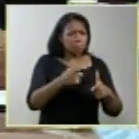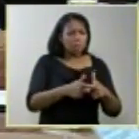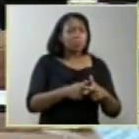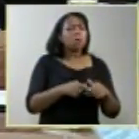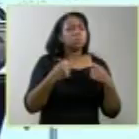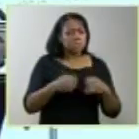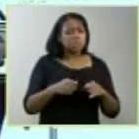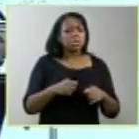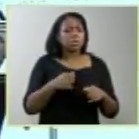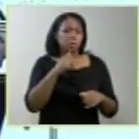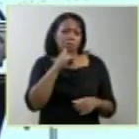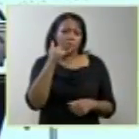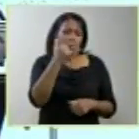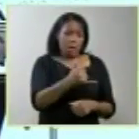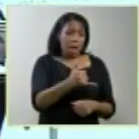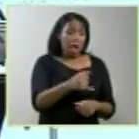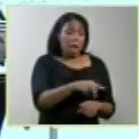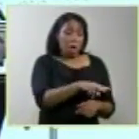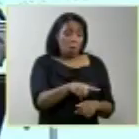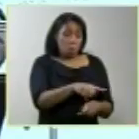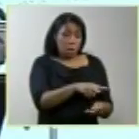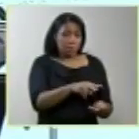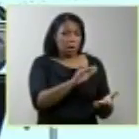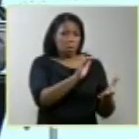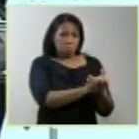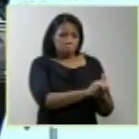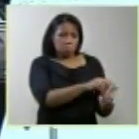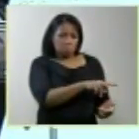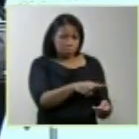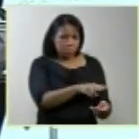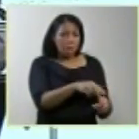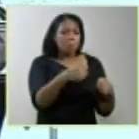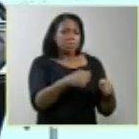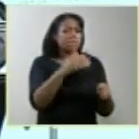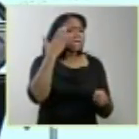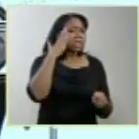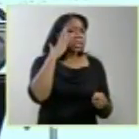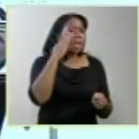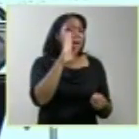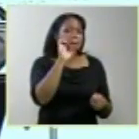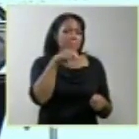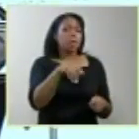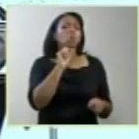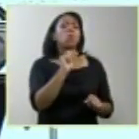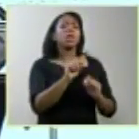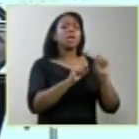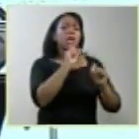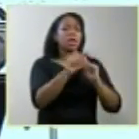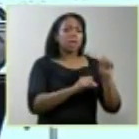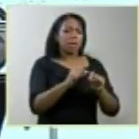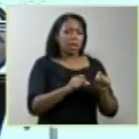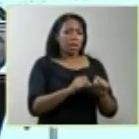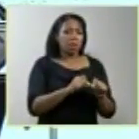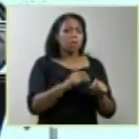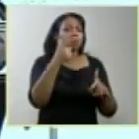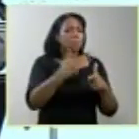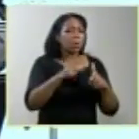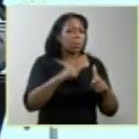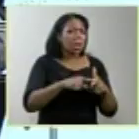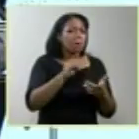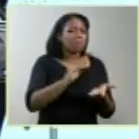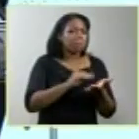também, os casais precisam compreender o que significa exatamente a anencefalia para que eles possam tomar a decisão.